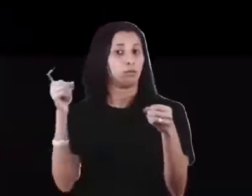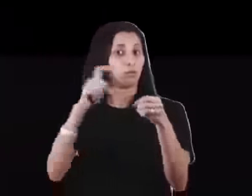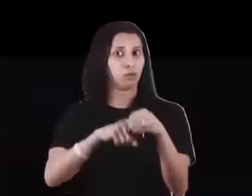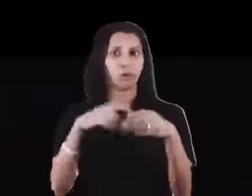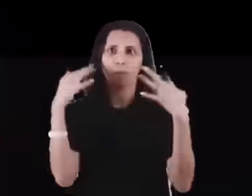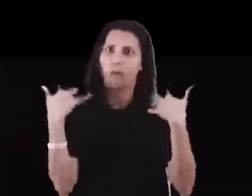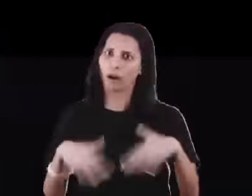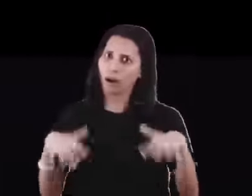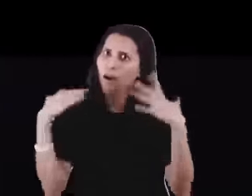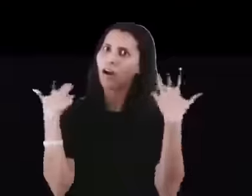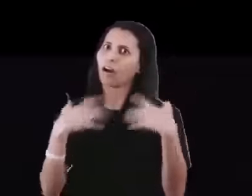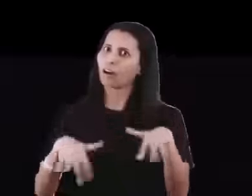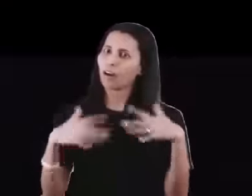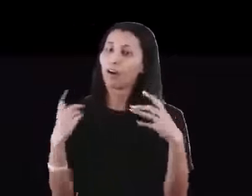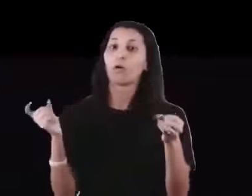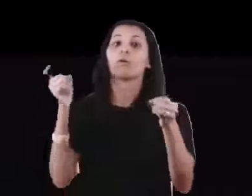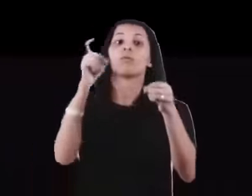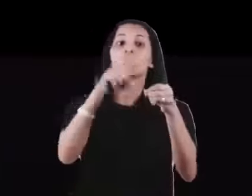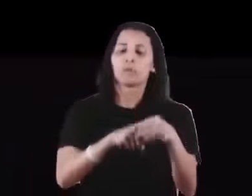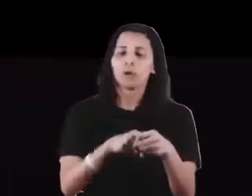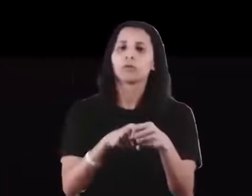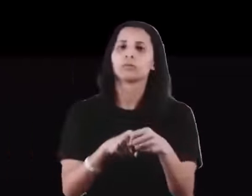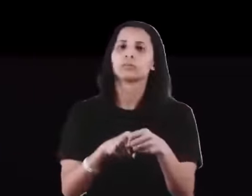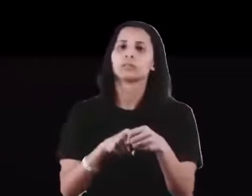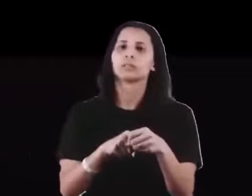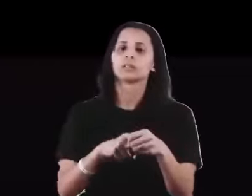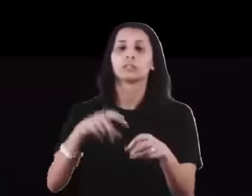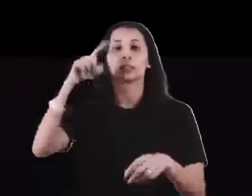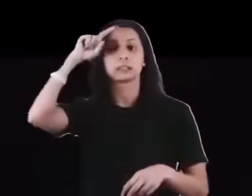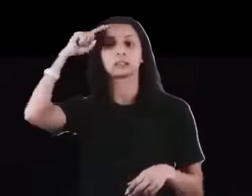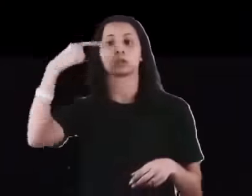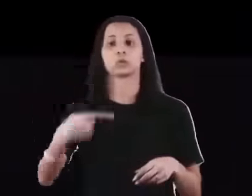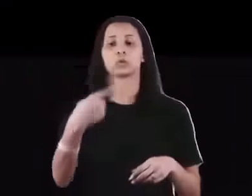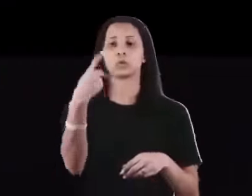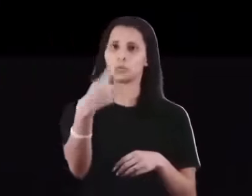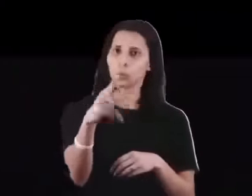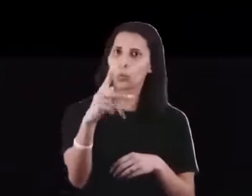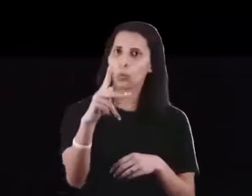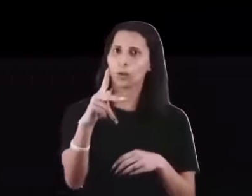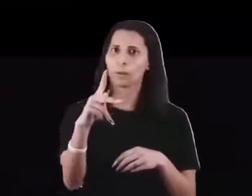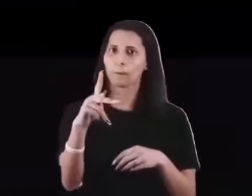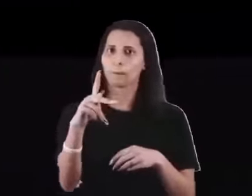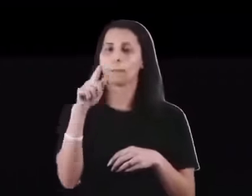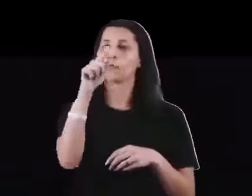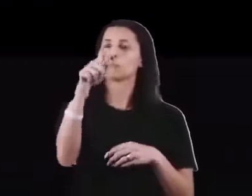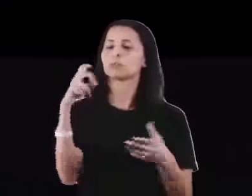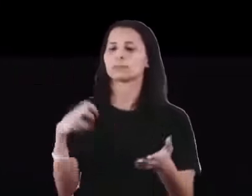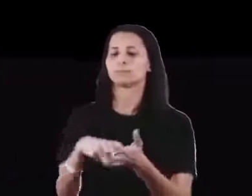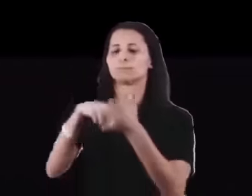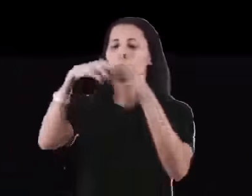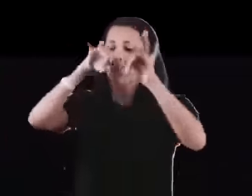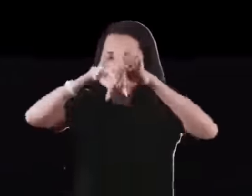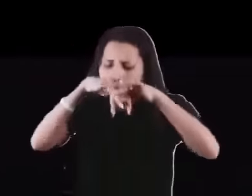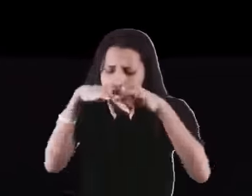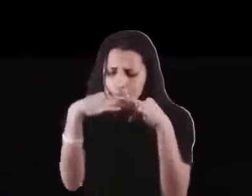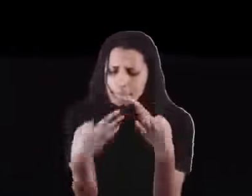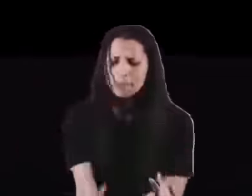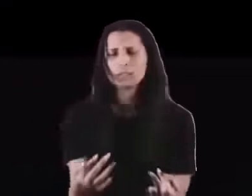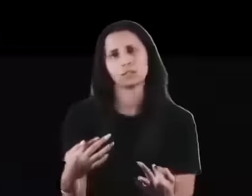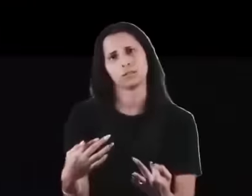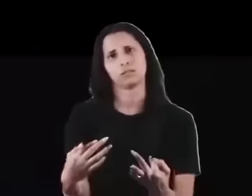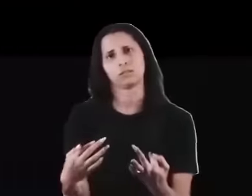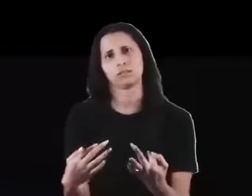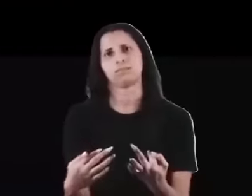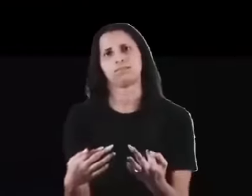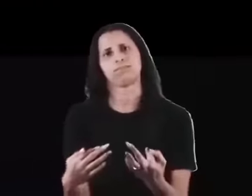Deus esse ação volte a sua senhora e sujeite-se a ela visse